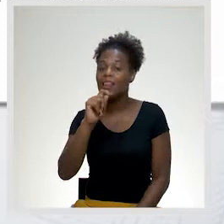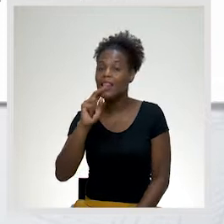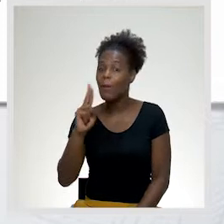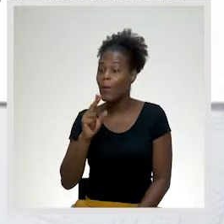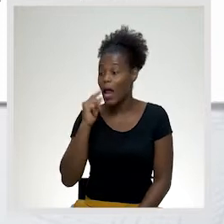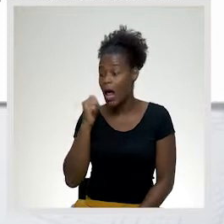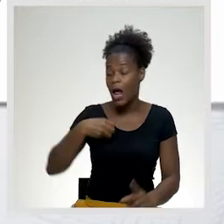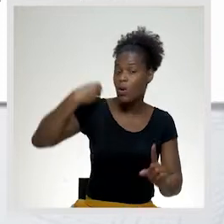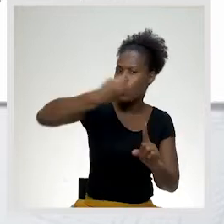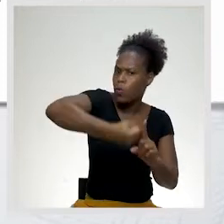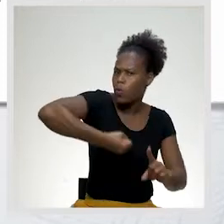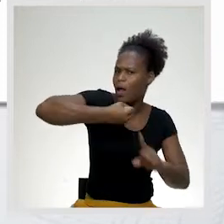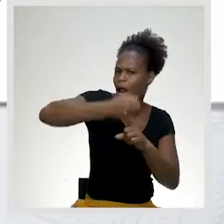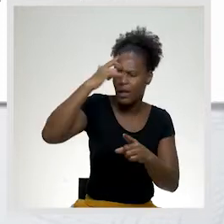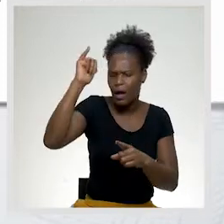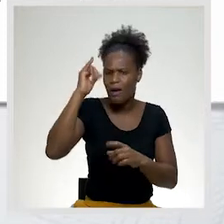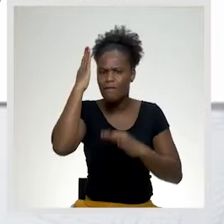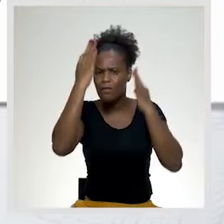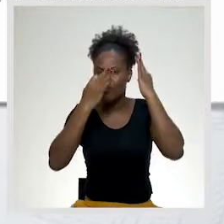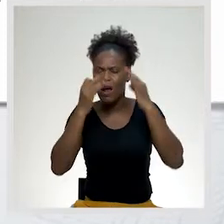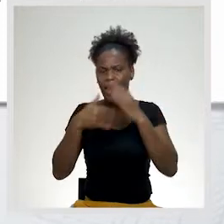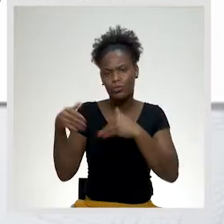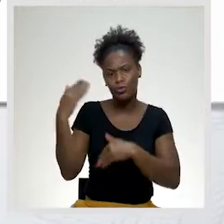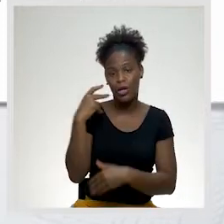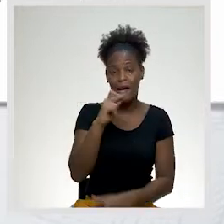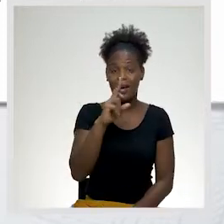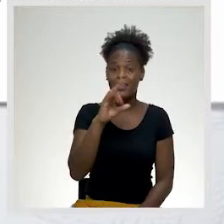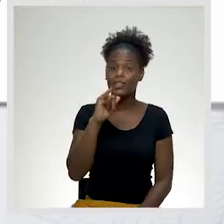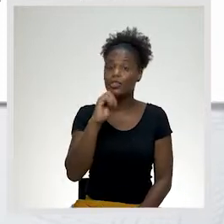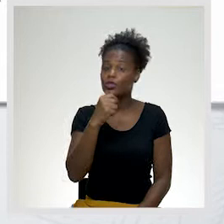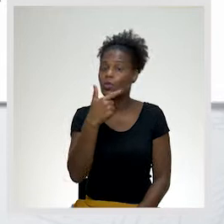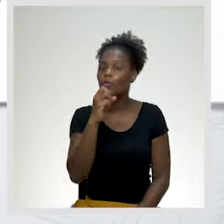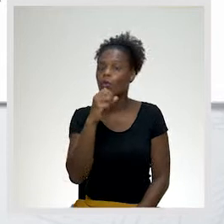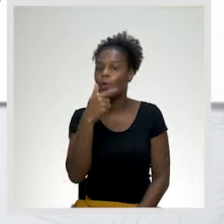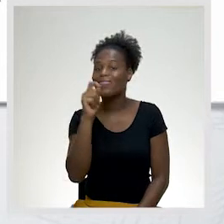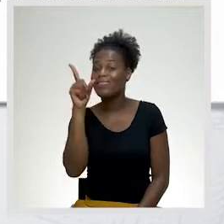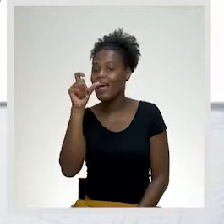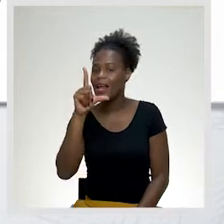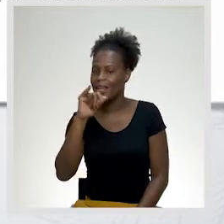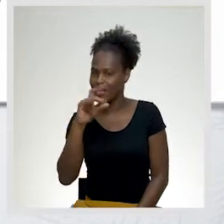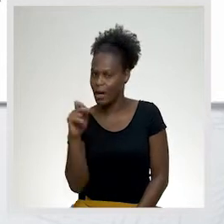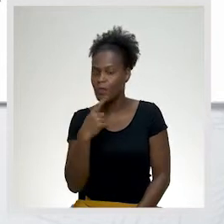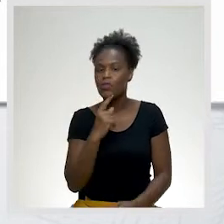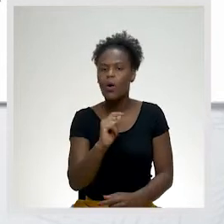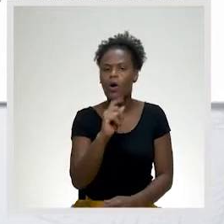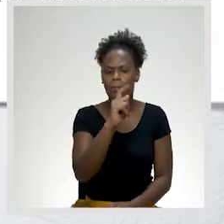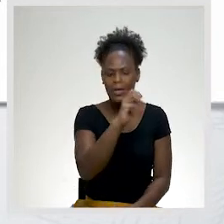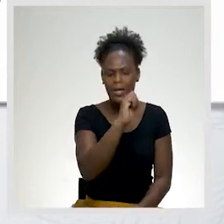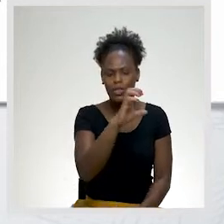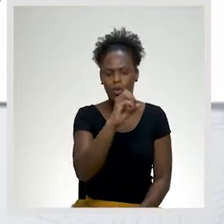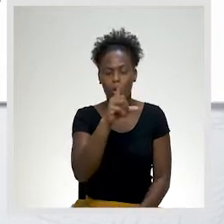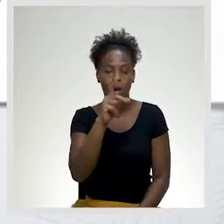os dogmas da filosofia aristotélica. Estamos perante a escolástica. Também lutou contra